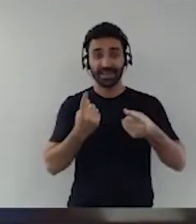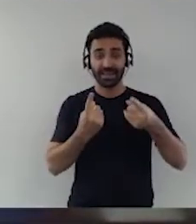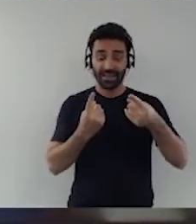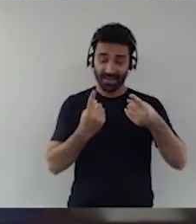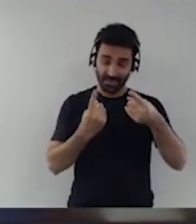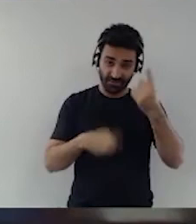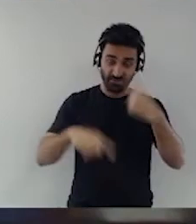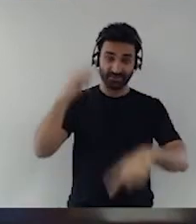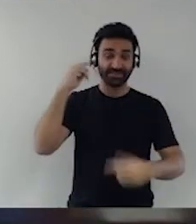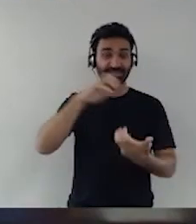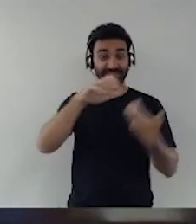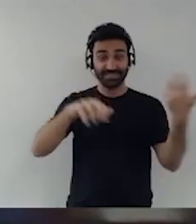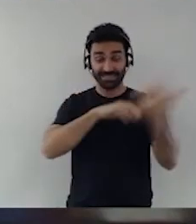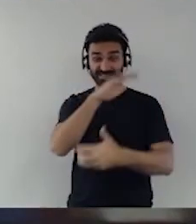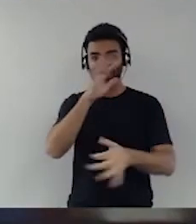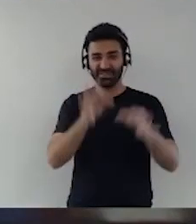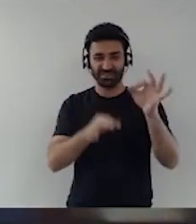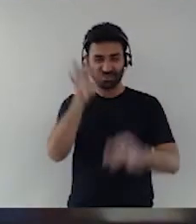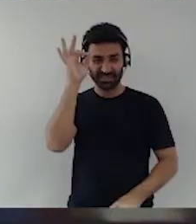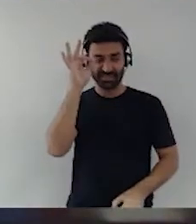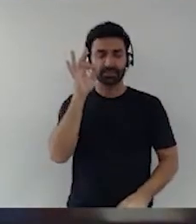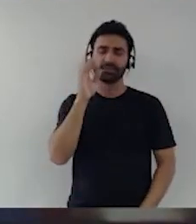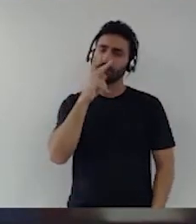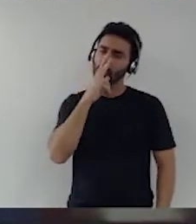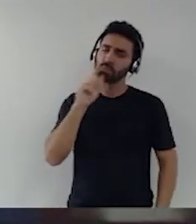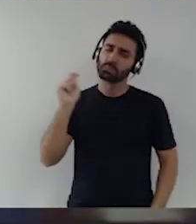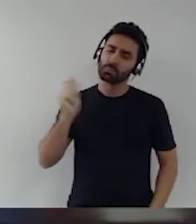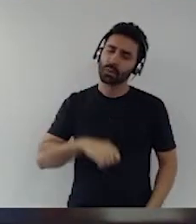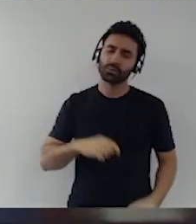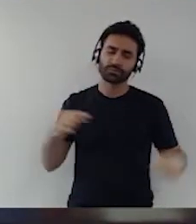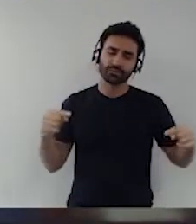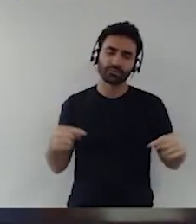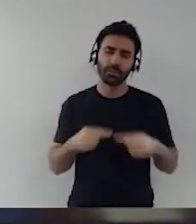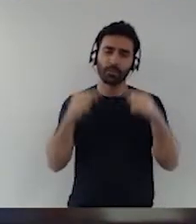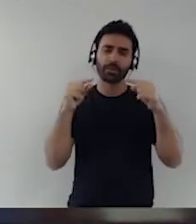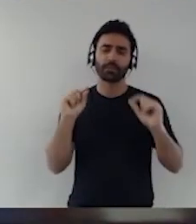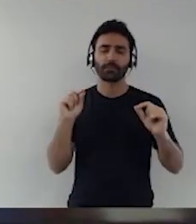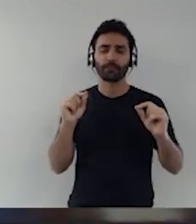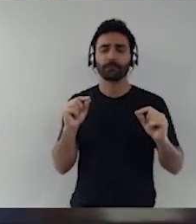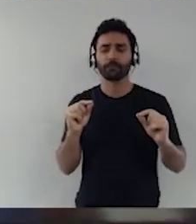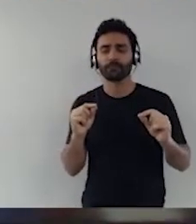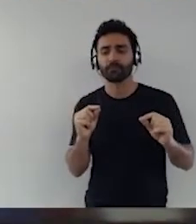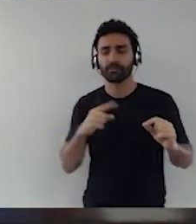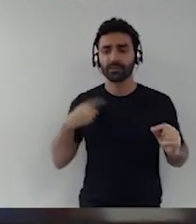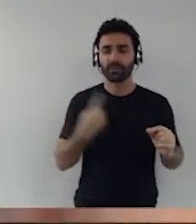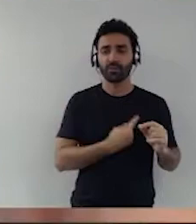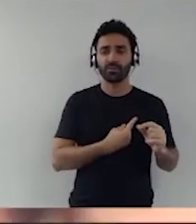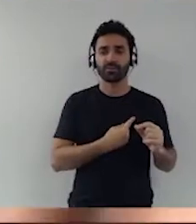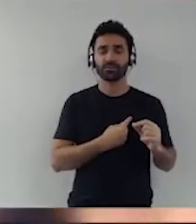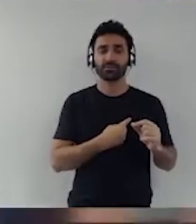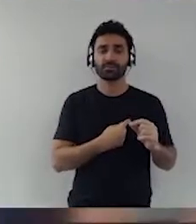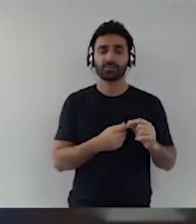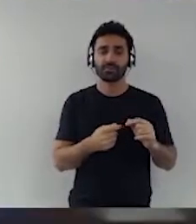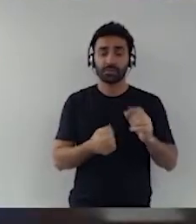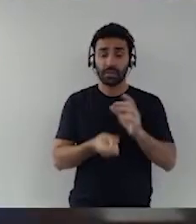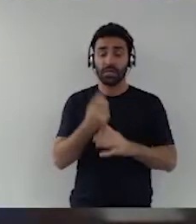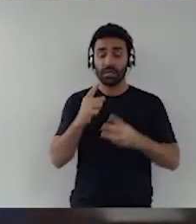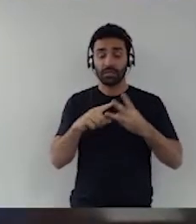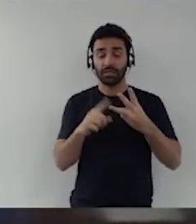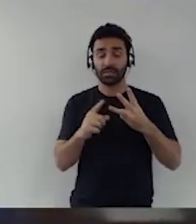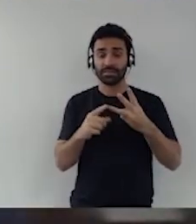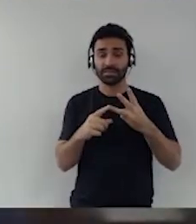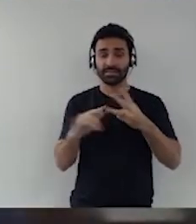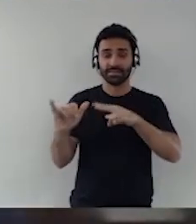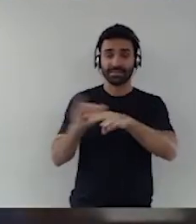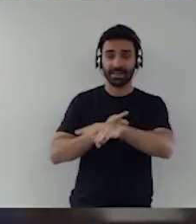da Justiça, no meu ponto de vista, pode ser um ponto de partida para nós construirmos essa terceira estratégia que aqui